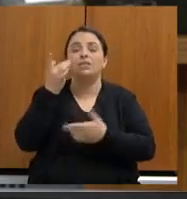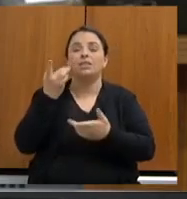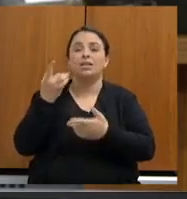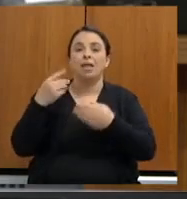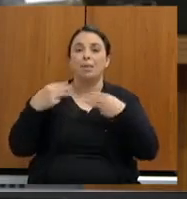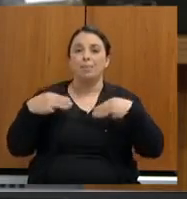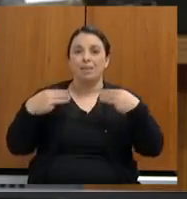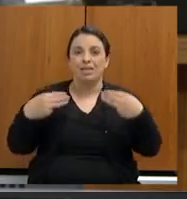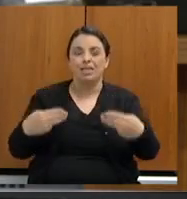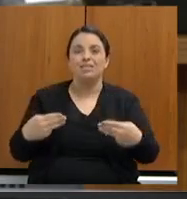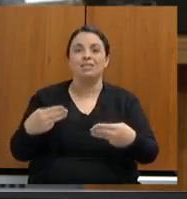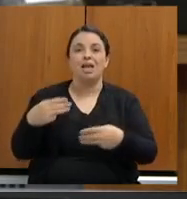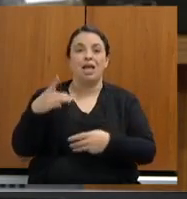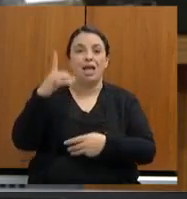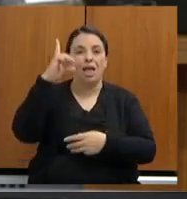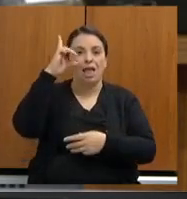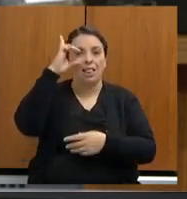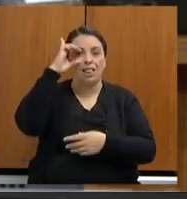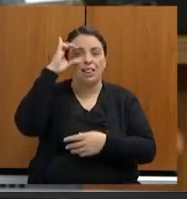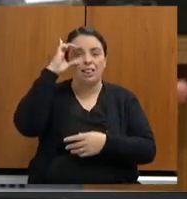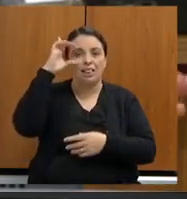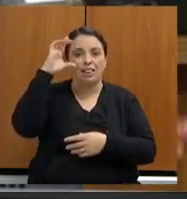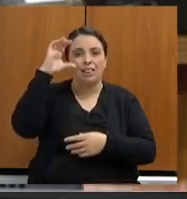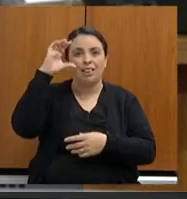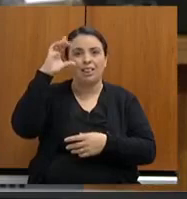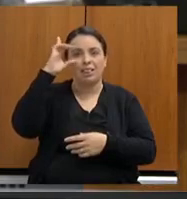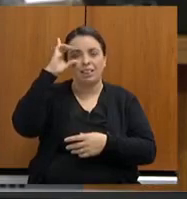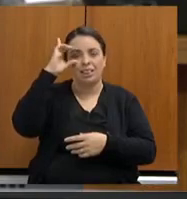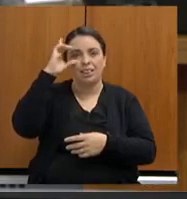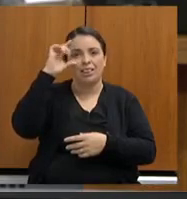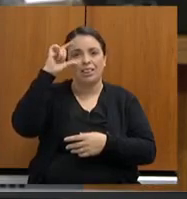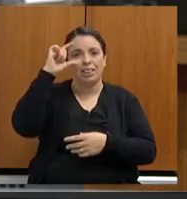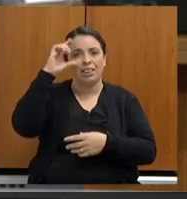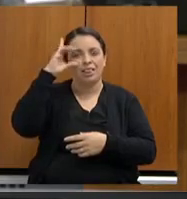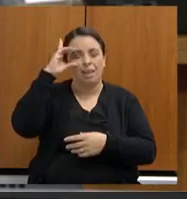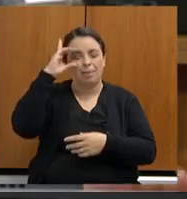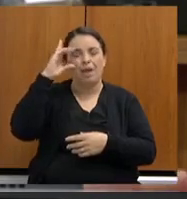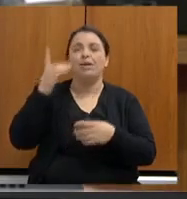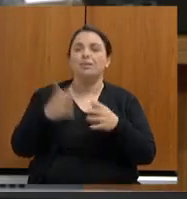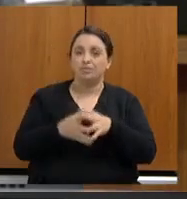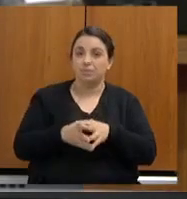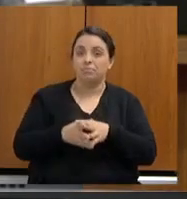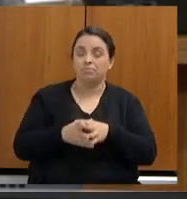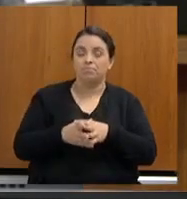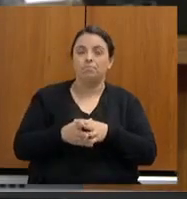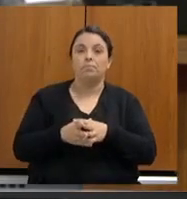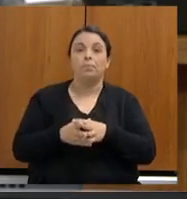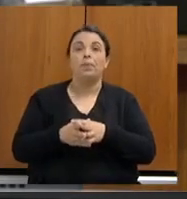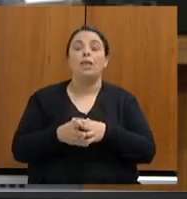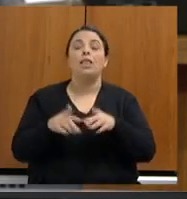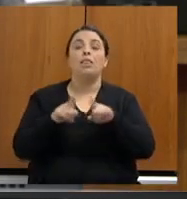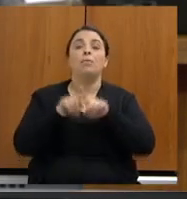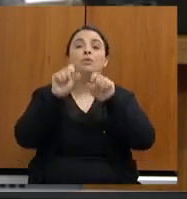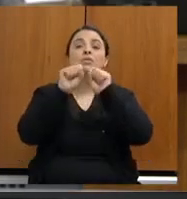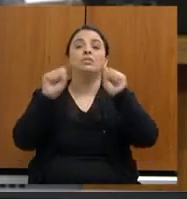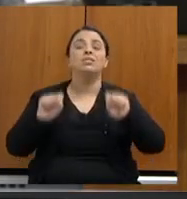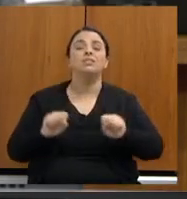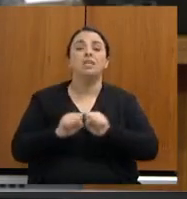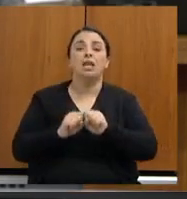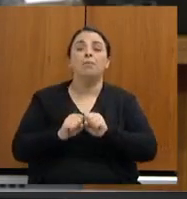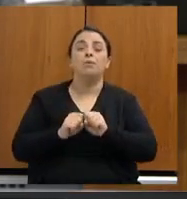da ministra Damares muito recentemente adiante pode passar sistema de notificação